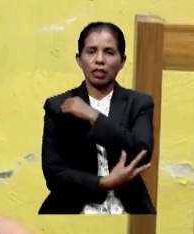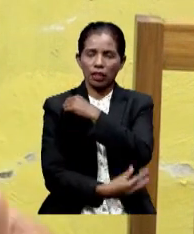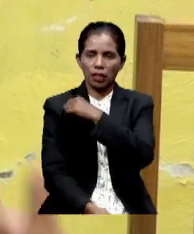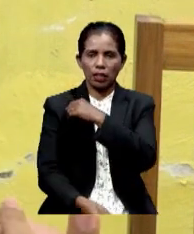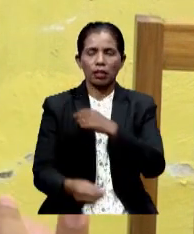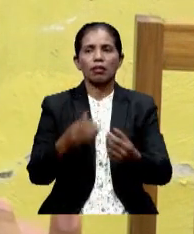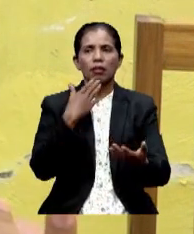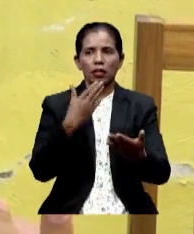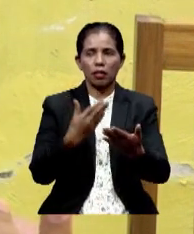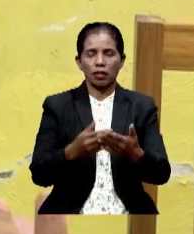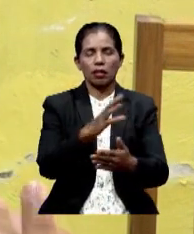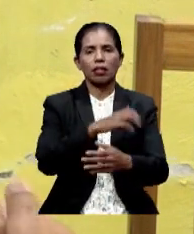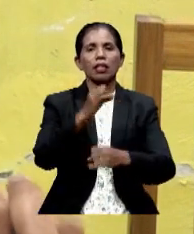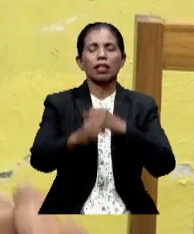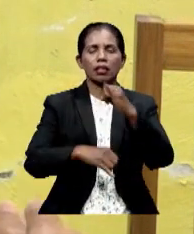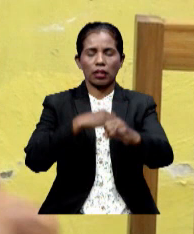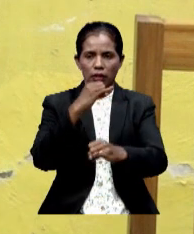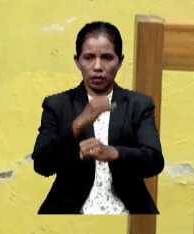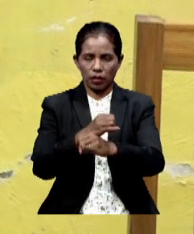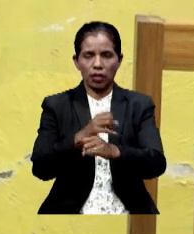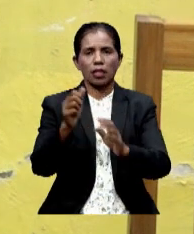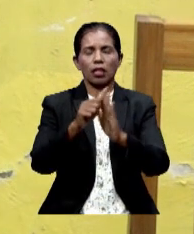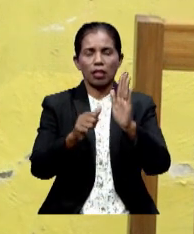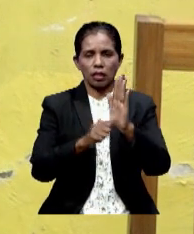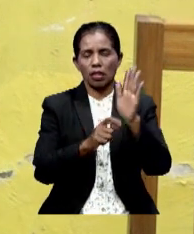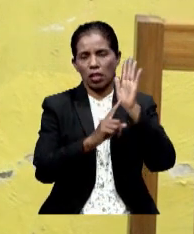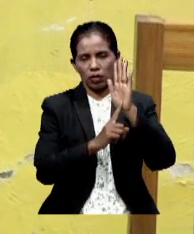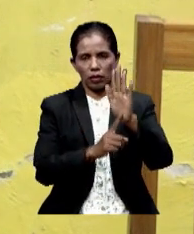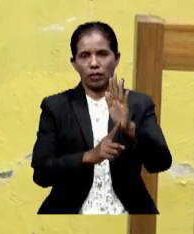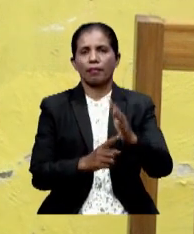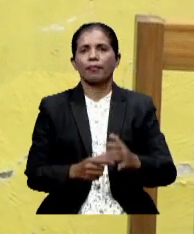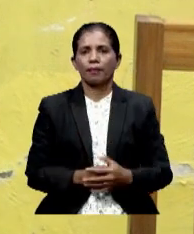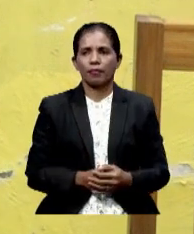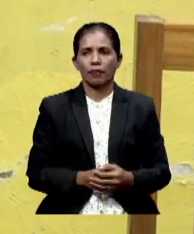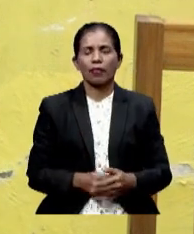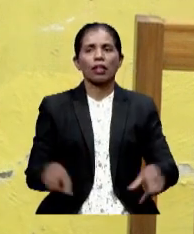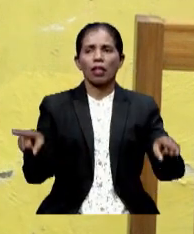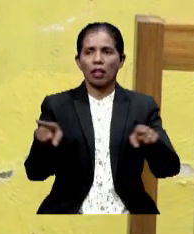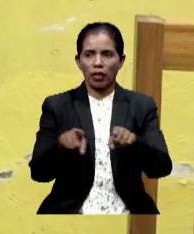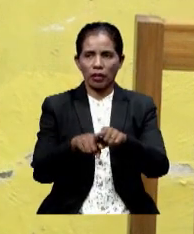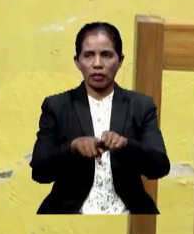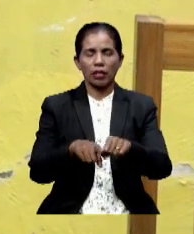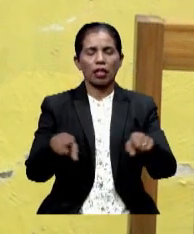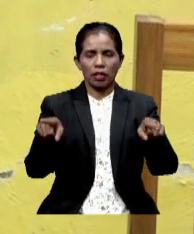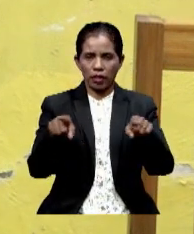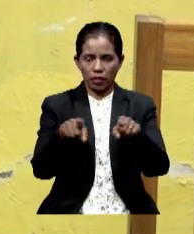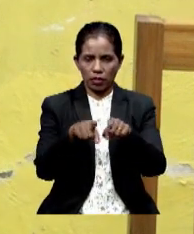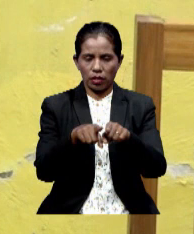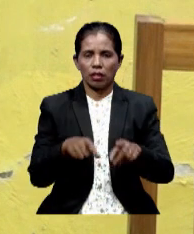ia expert internacional nem ia artigo ne bem publica né hanesamos igualmos ho